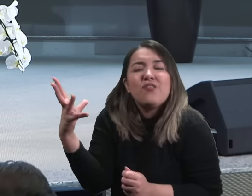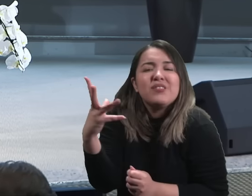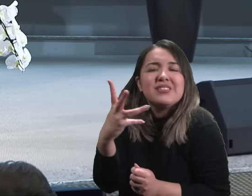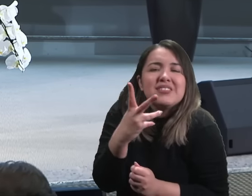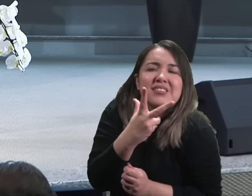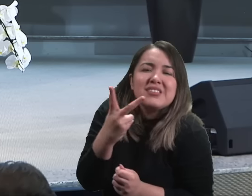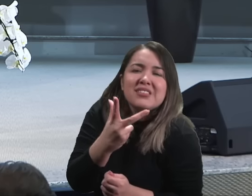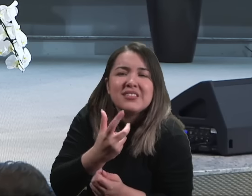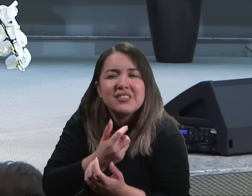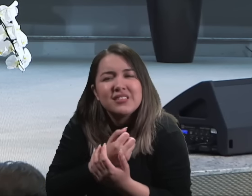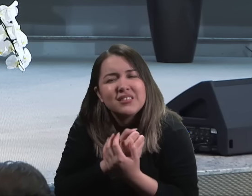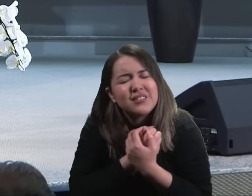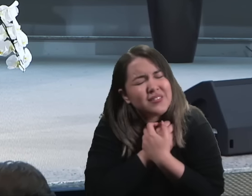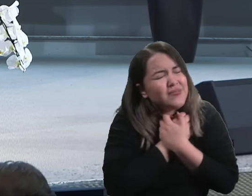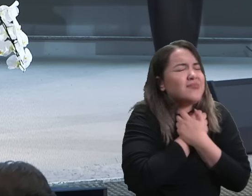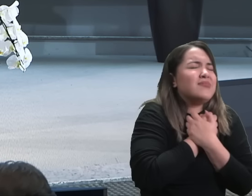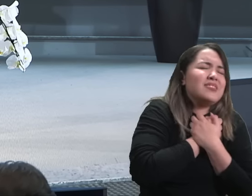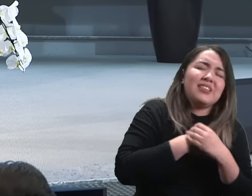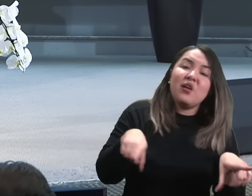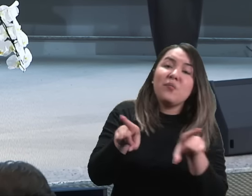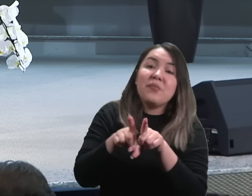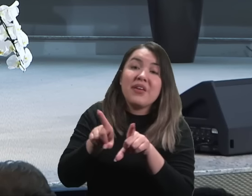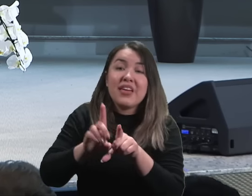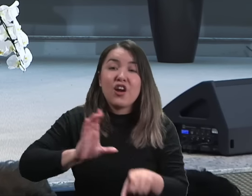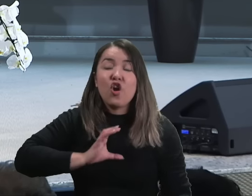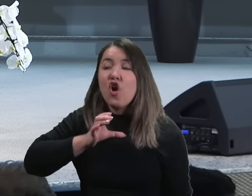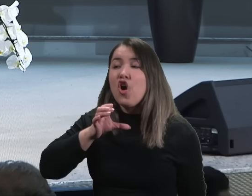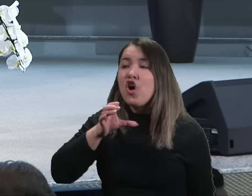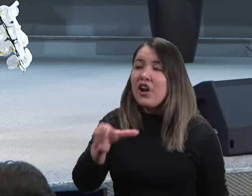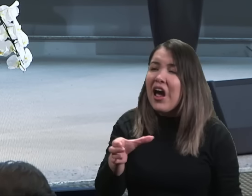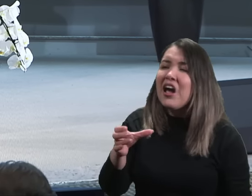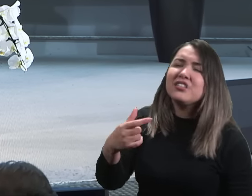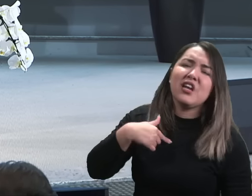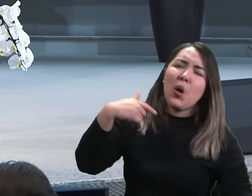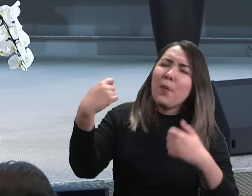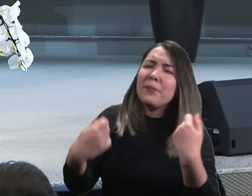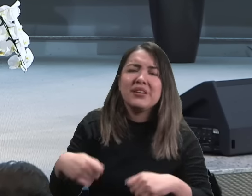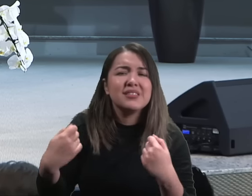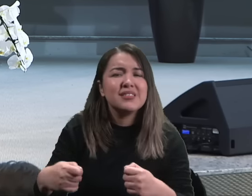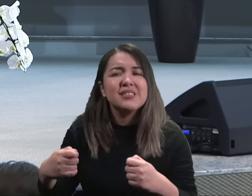salvação e a coragem que preciso